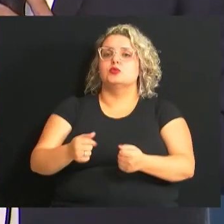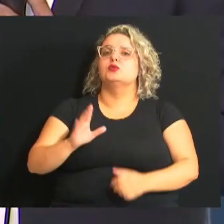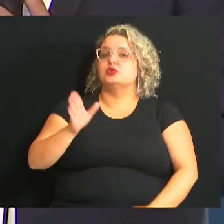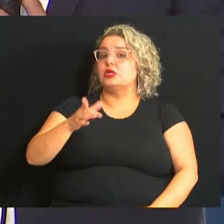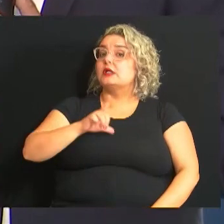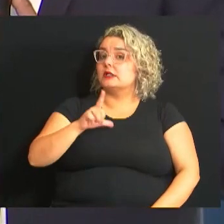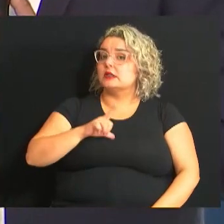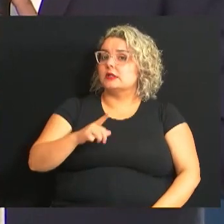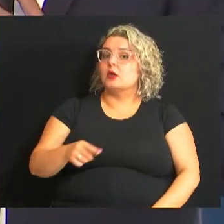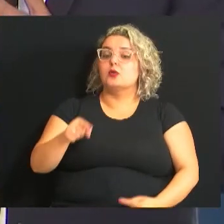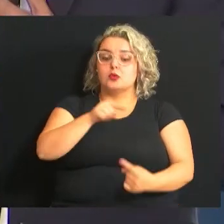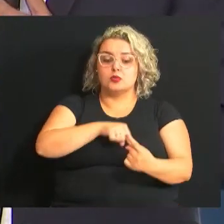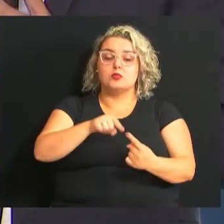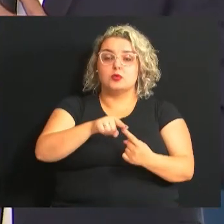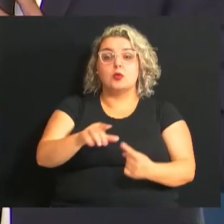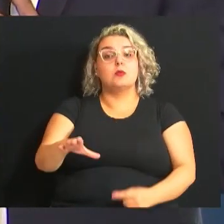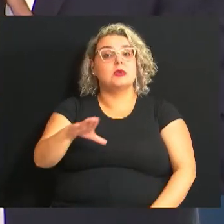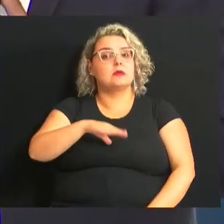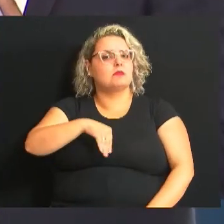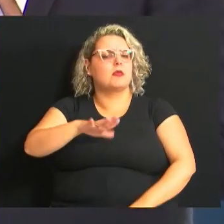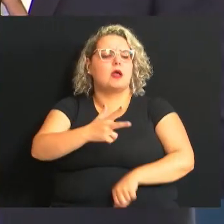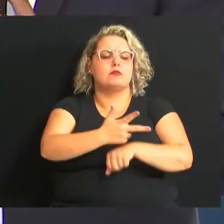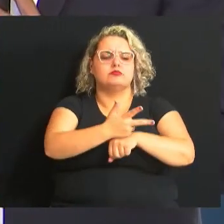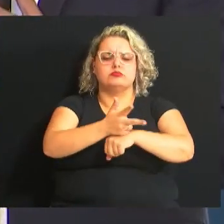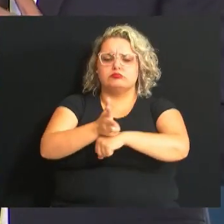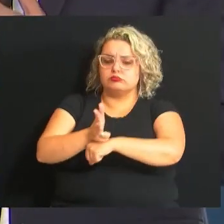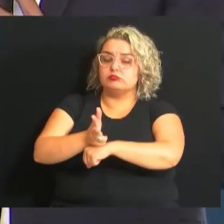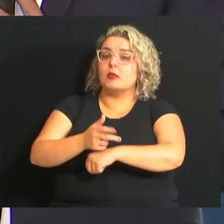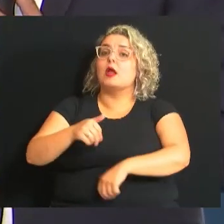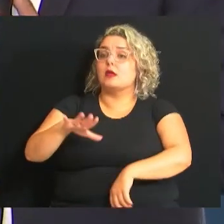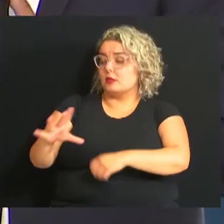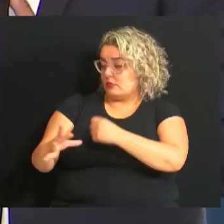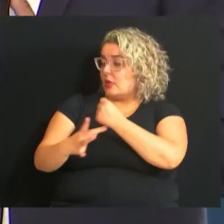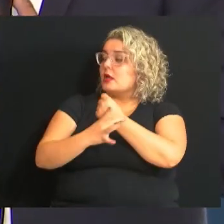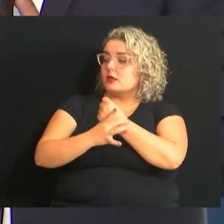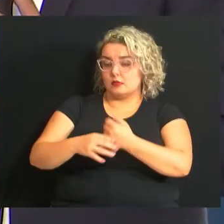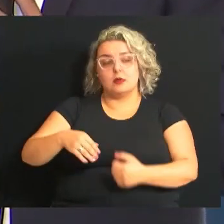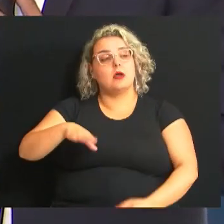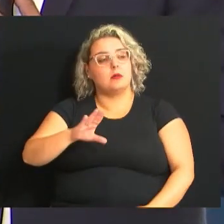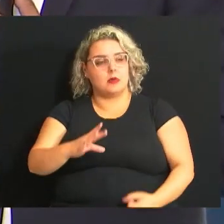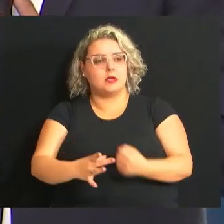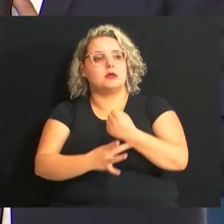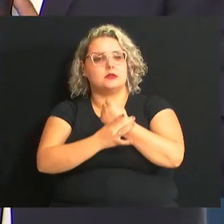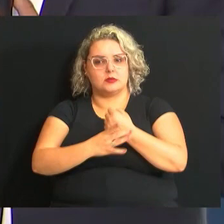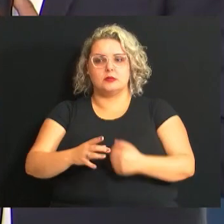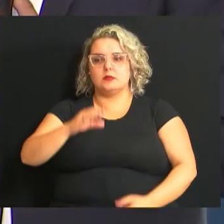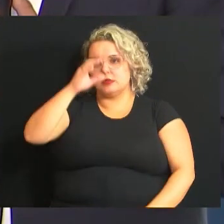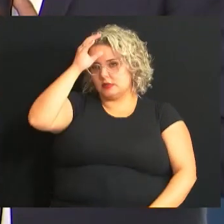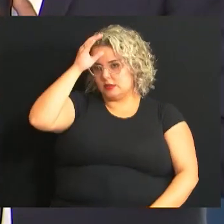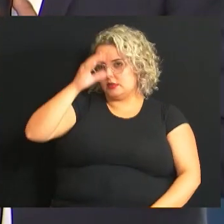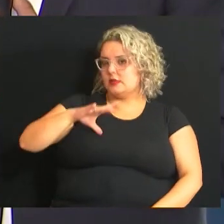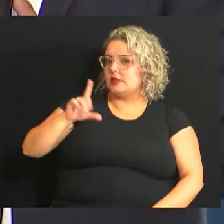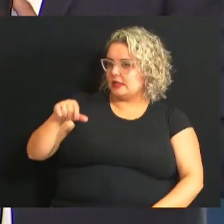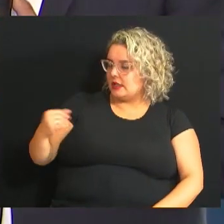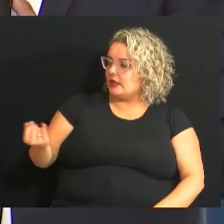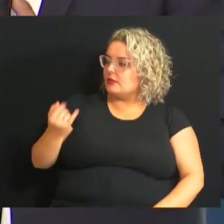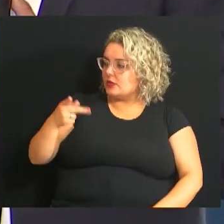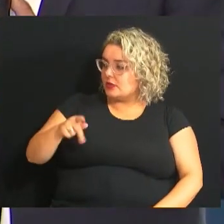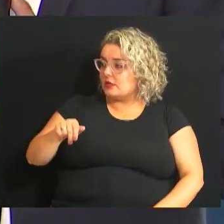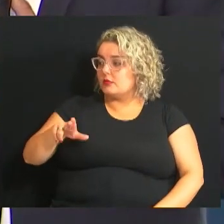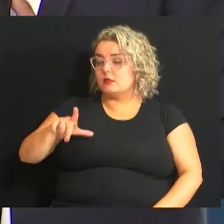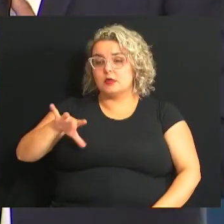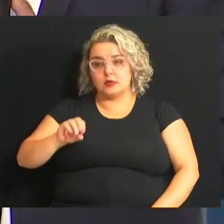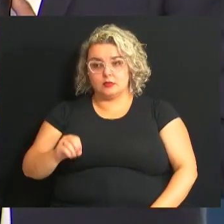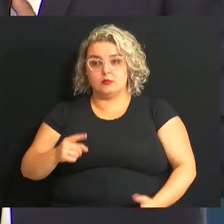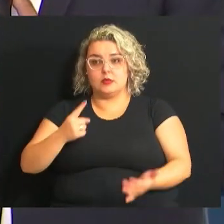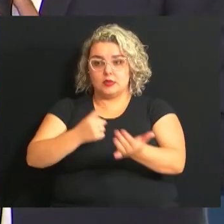cidade muito mais monitorada, oferecendo uma segurança para o cidadão. Isso é muito importante, Paulo. Então, para confirmar só,